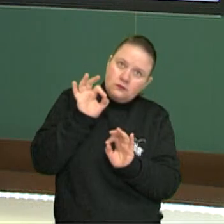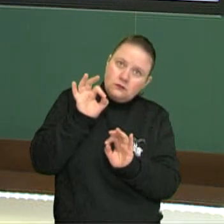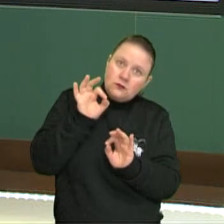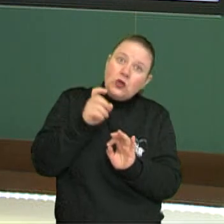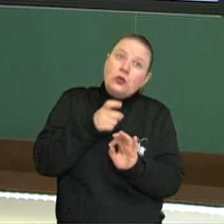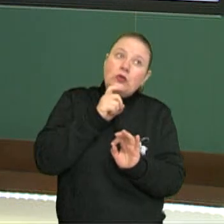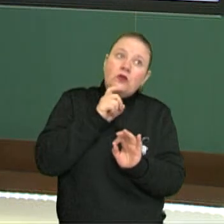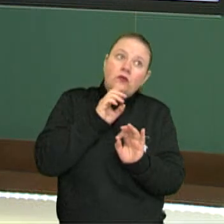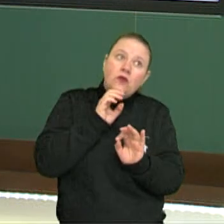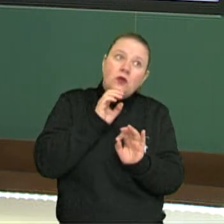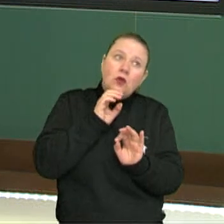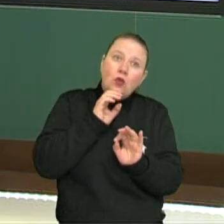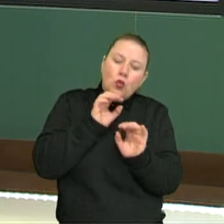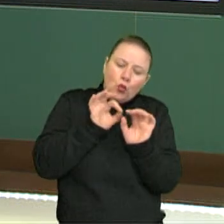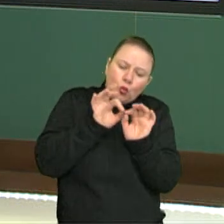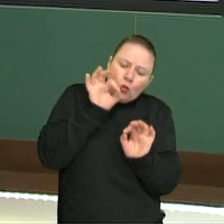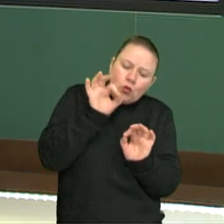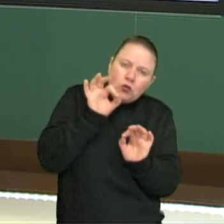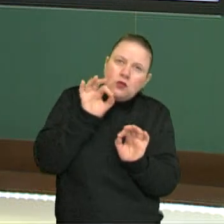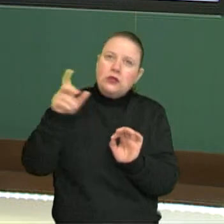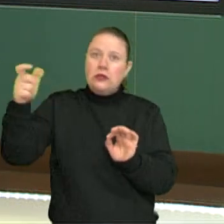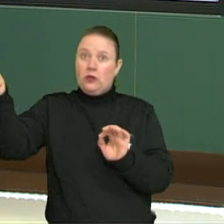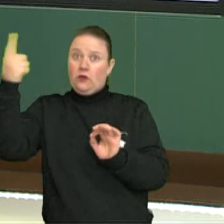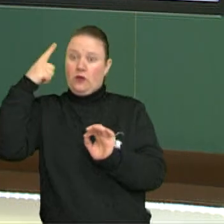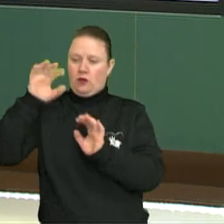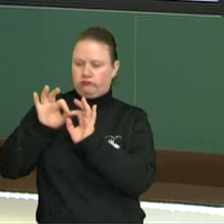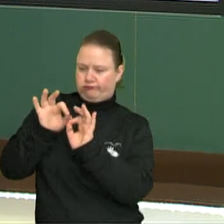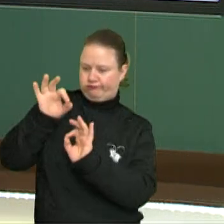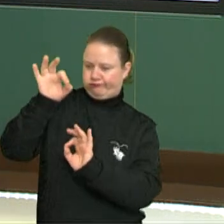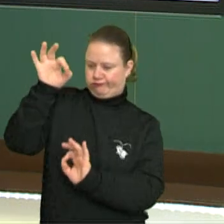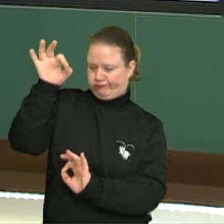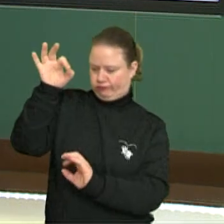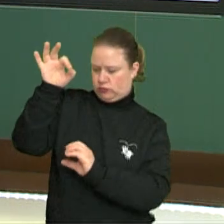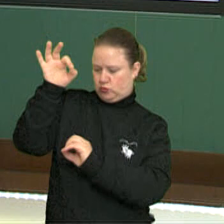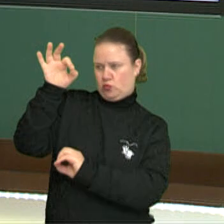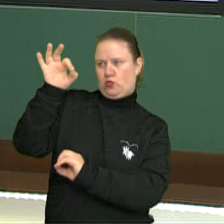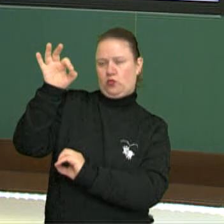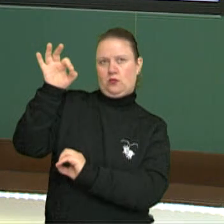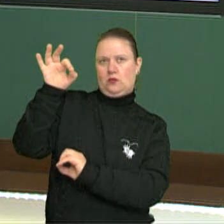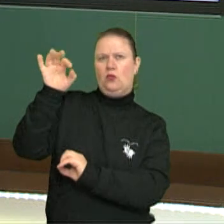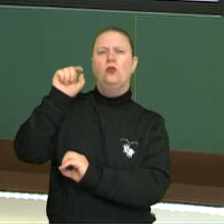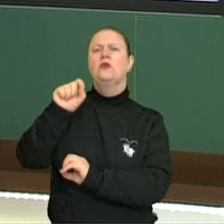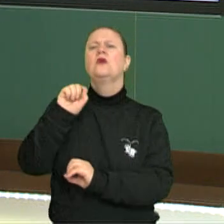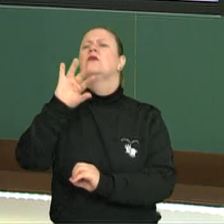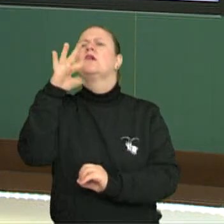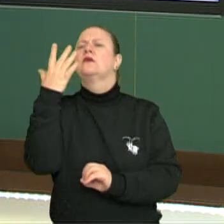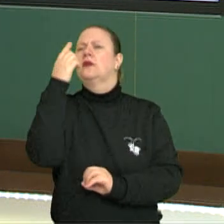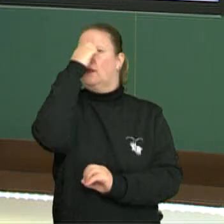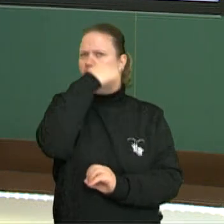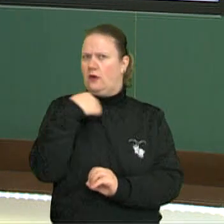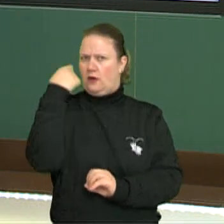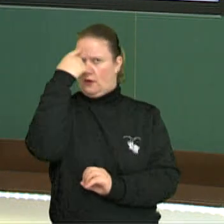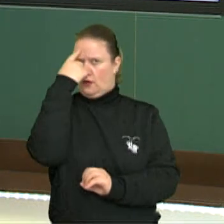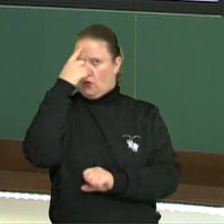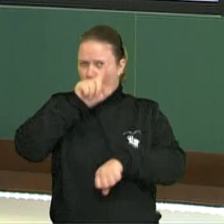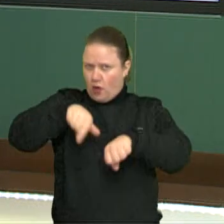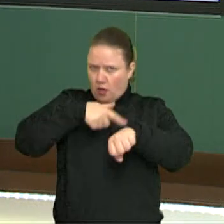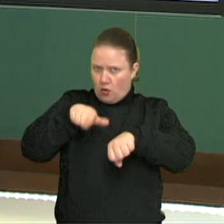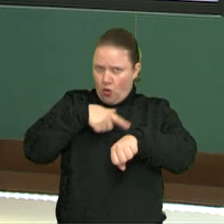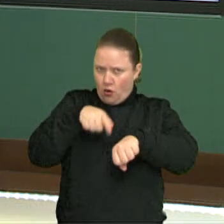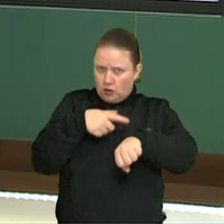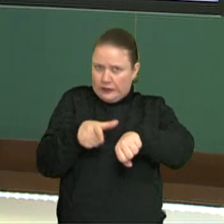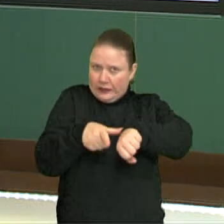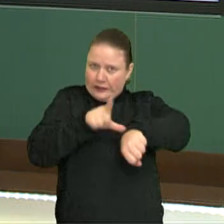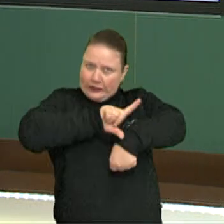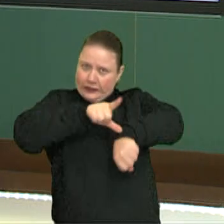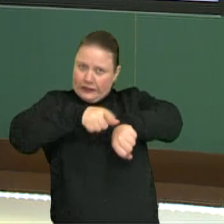mais longo, né? E a minha pergunta é, o que vai acontecer com as horas? Será que o relógio vai atrasar, vai